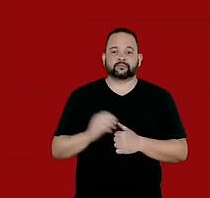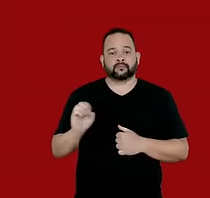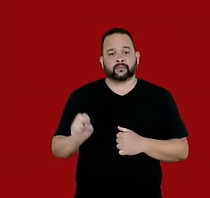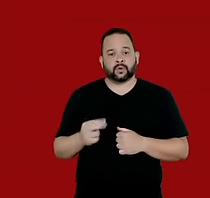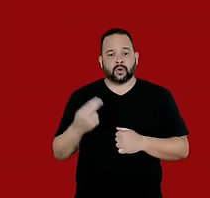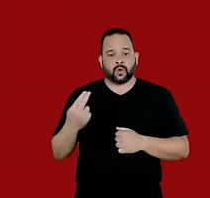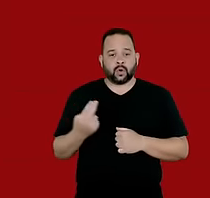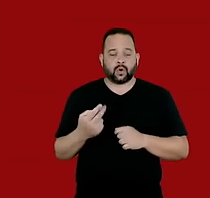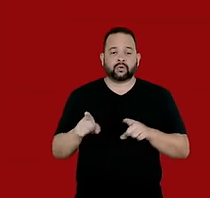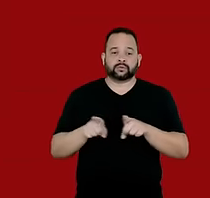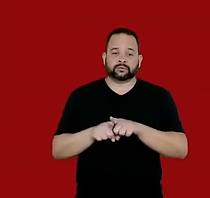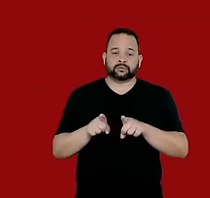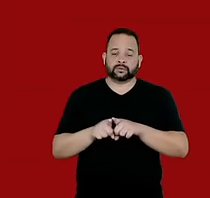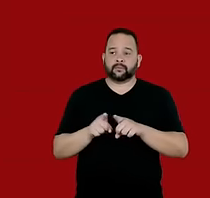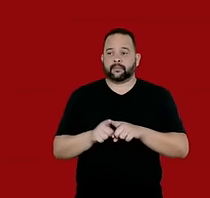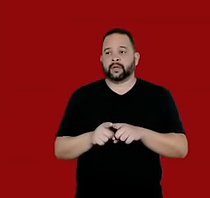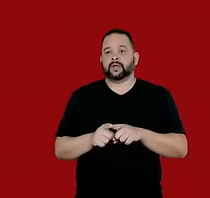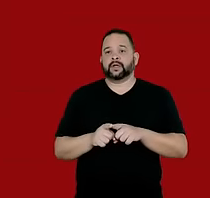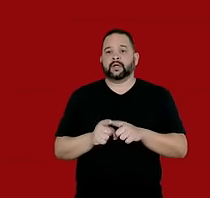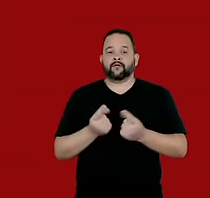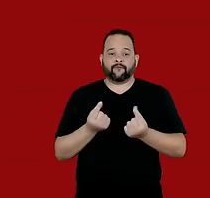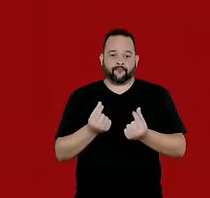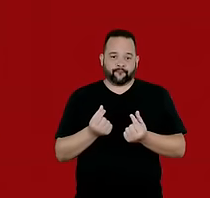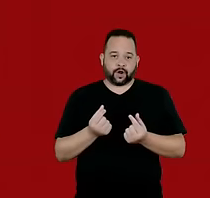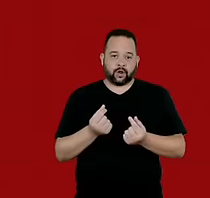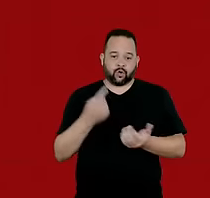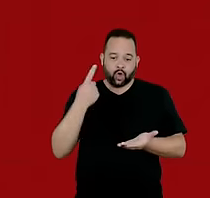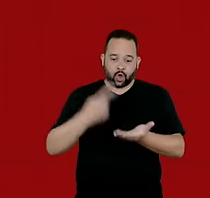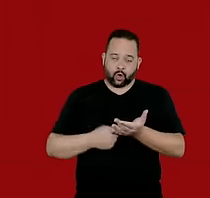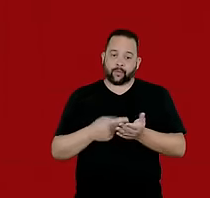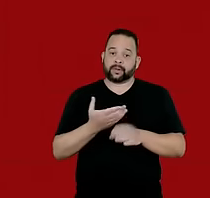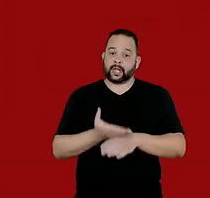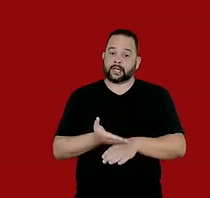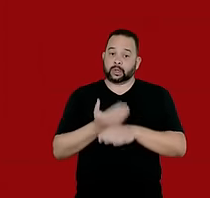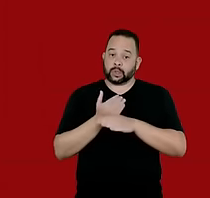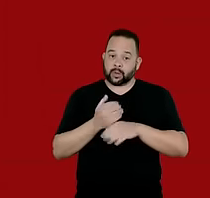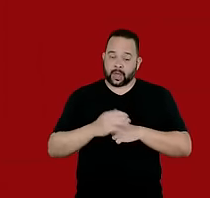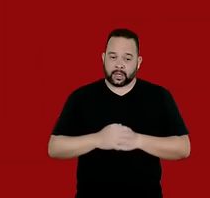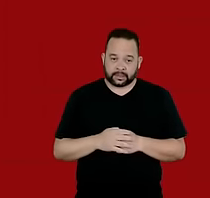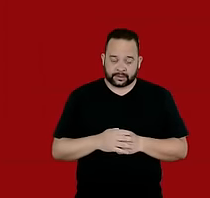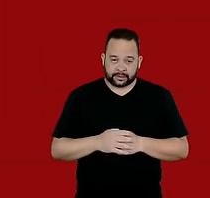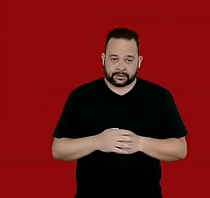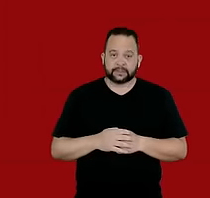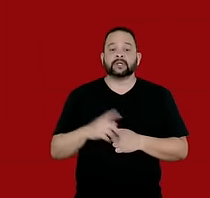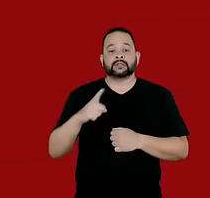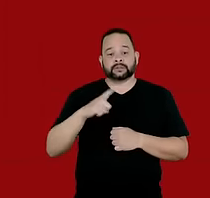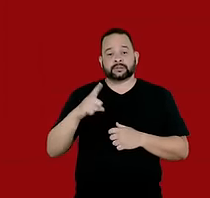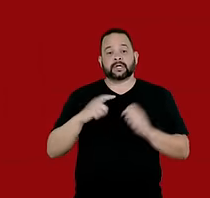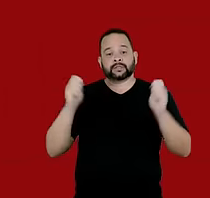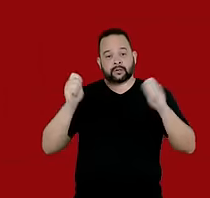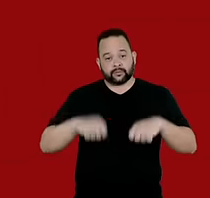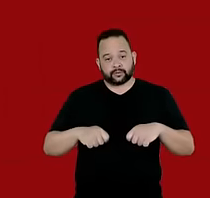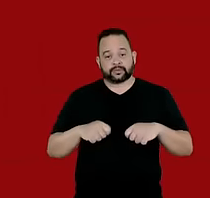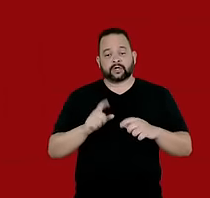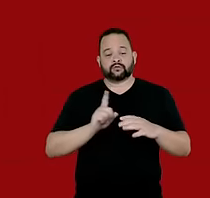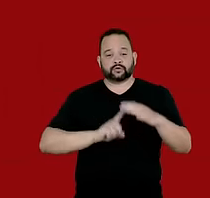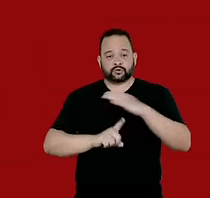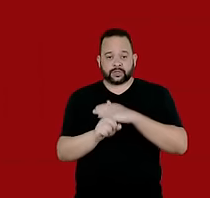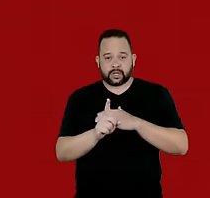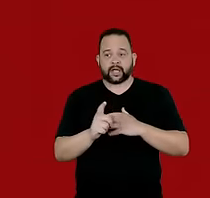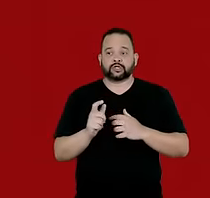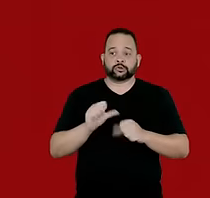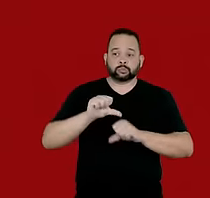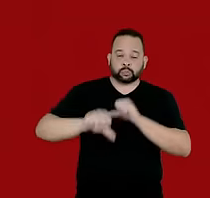pré-fixado pelo irfm então a gente dê espaço os nossos clientes institucionais estão nesse momento de revisão de suas políticas dê espaço